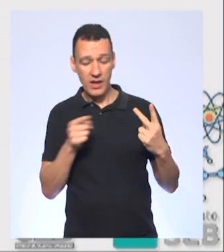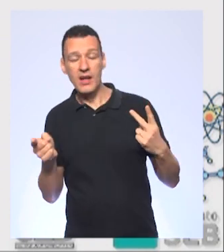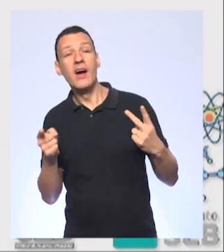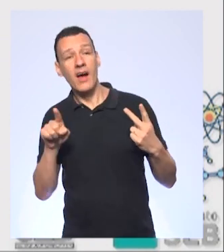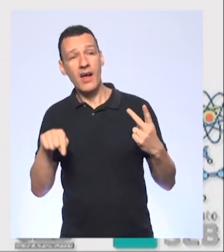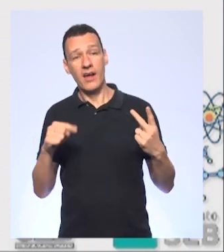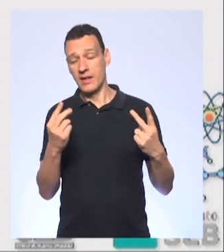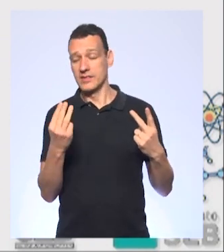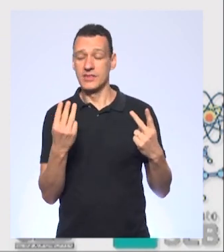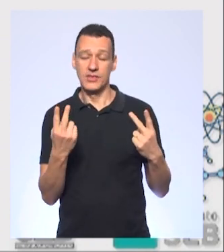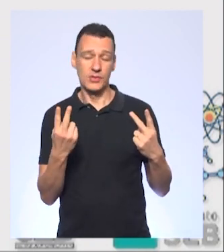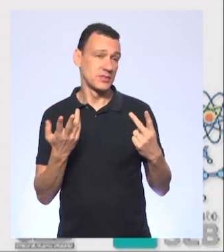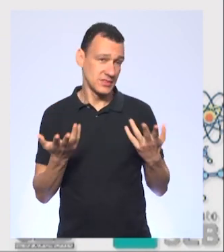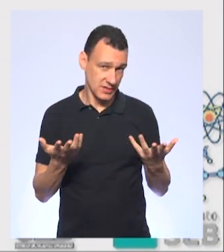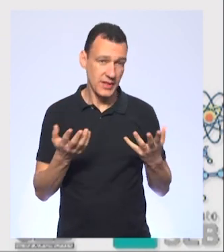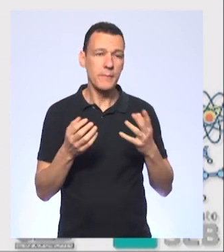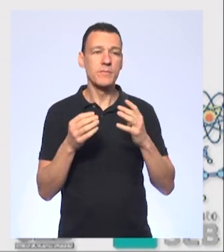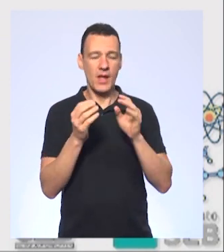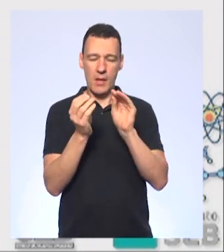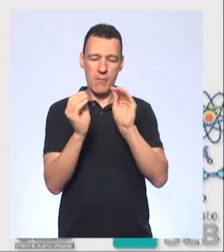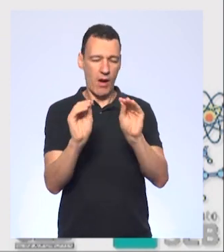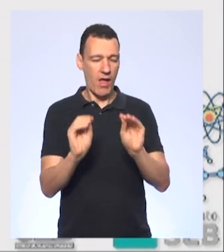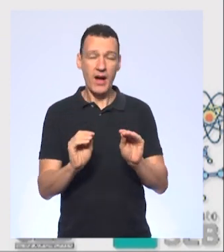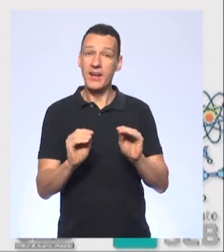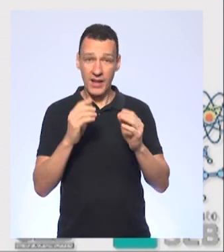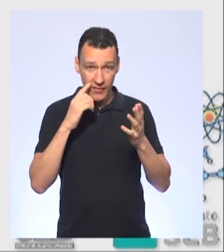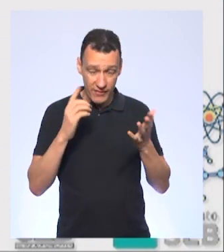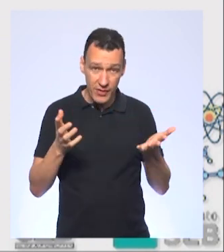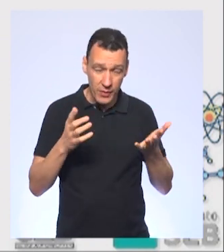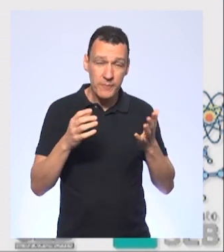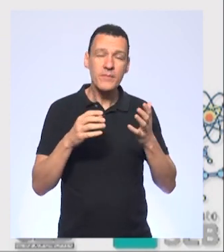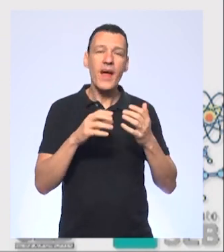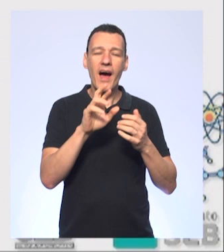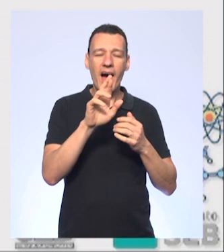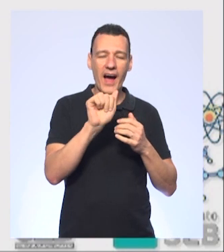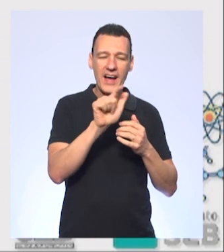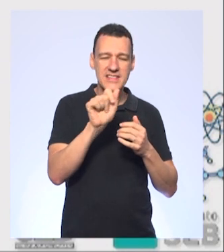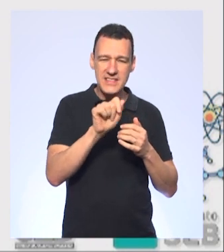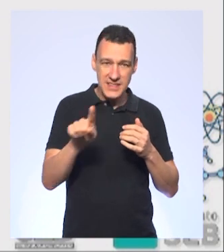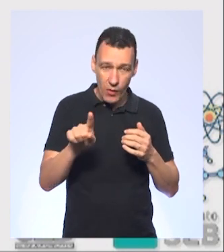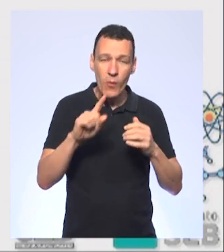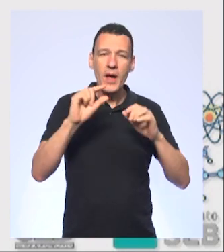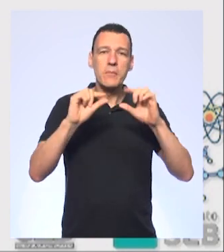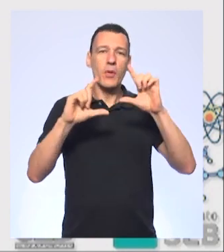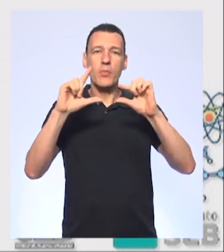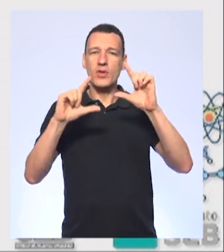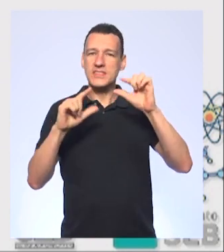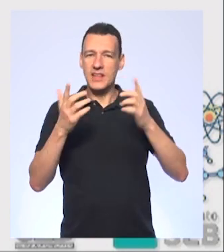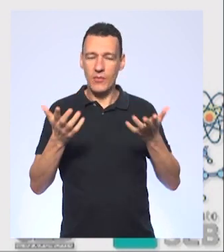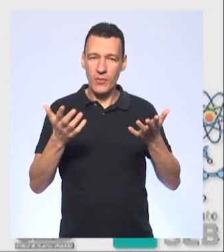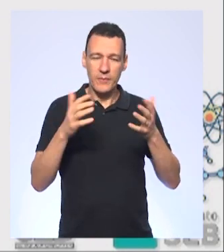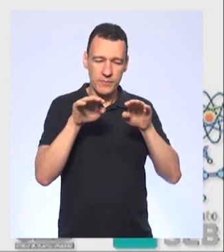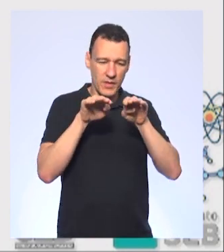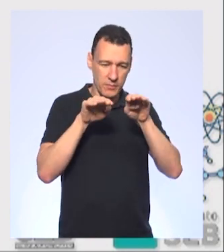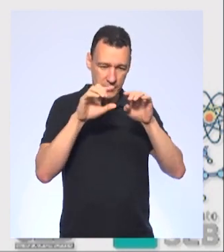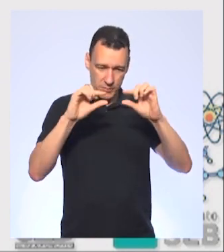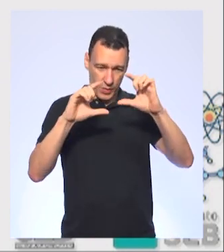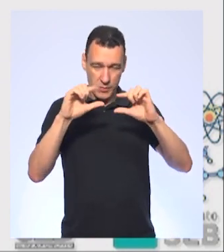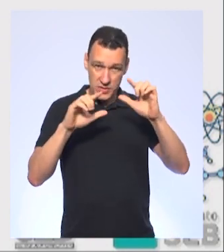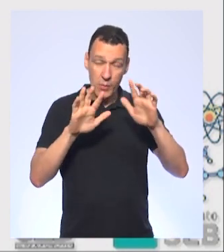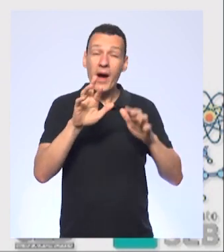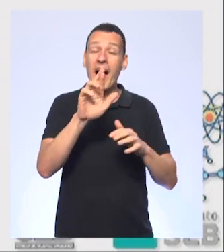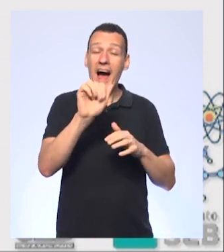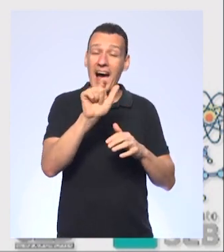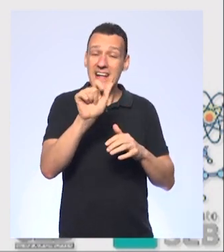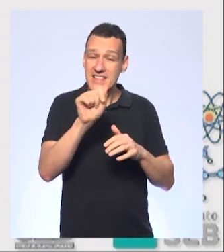é 32. Olha lá, razão e proporção. Razão significa divisão, proporção